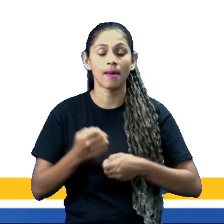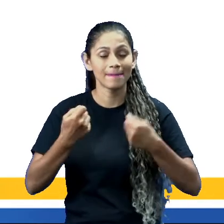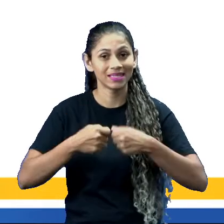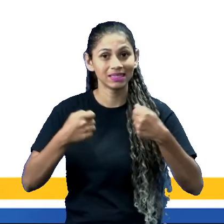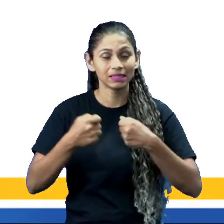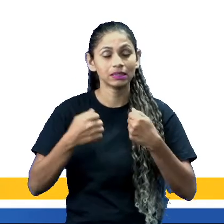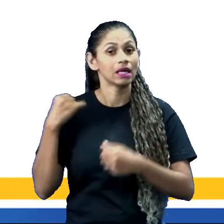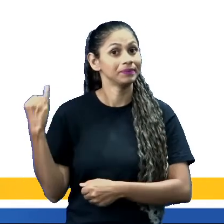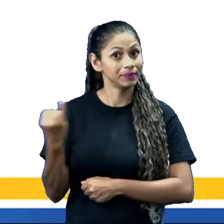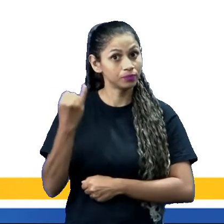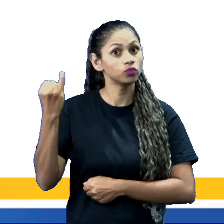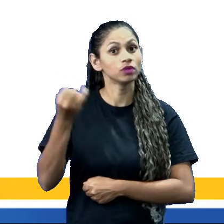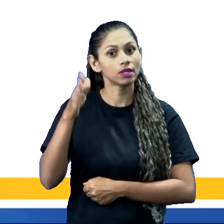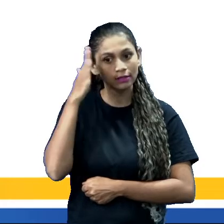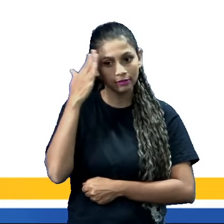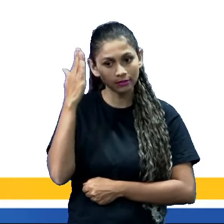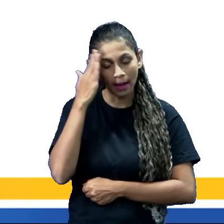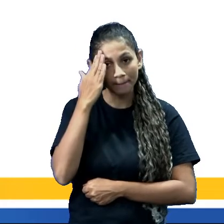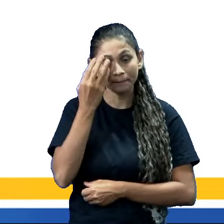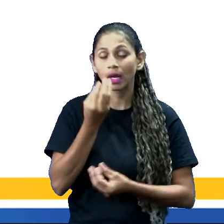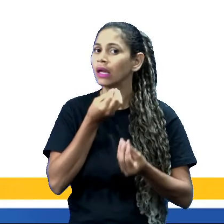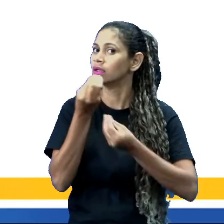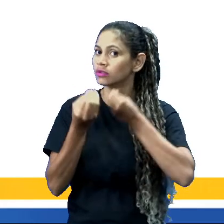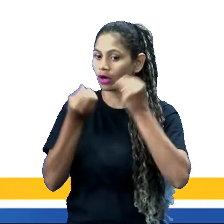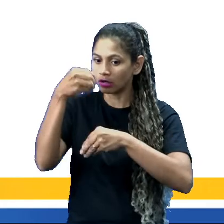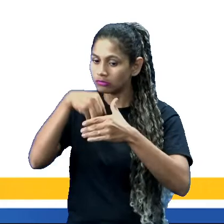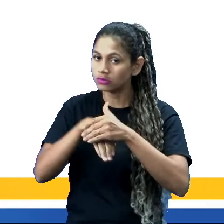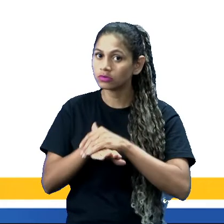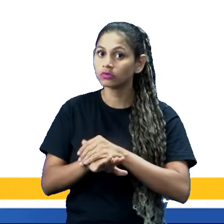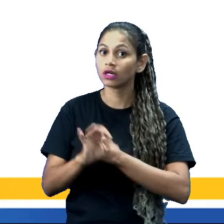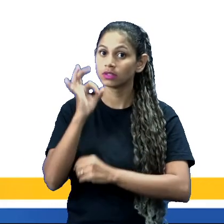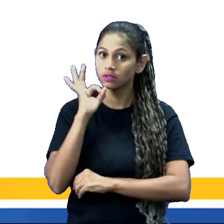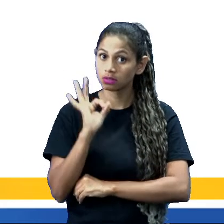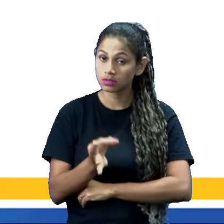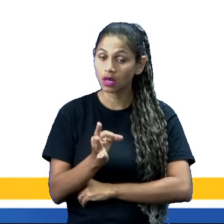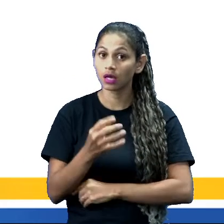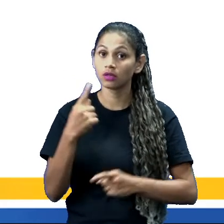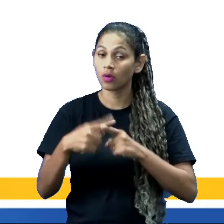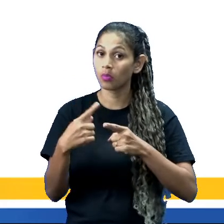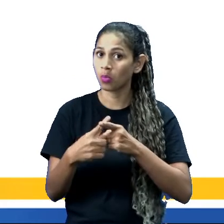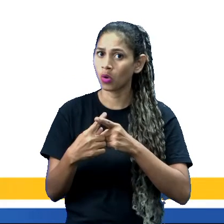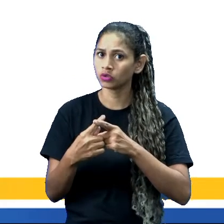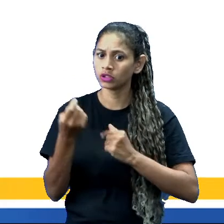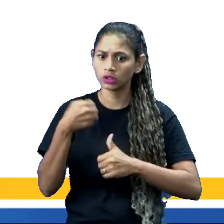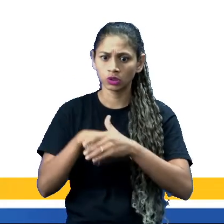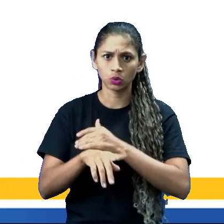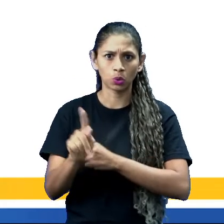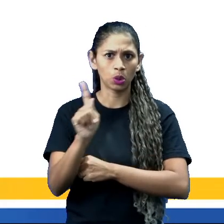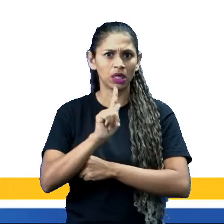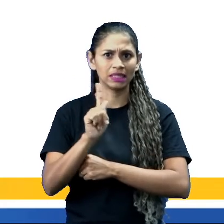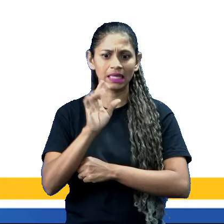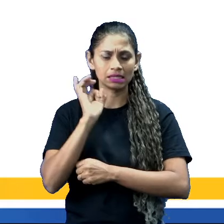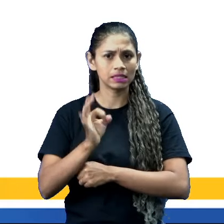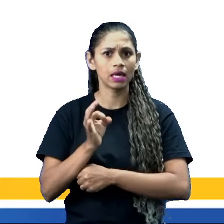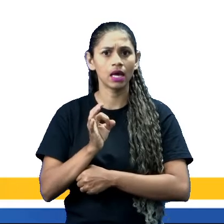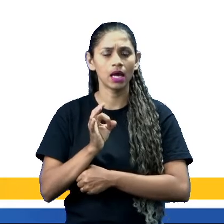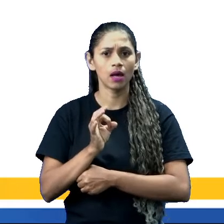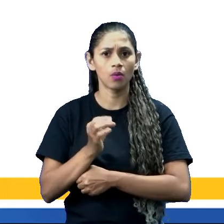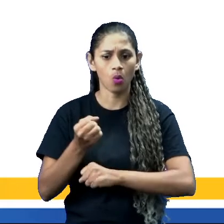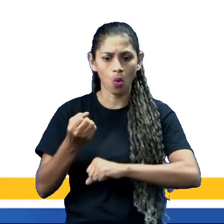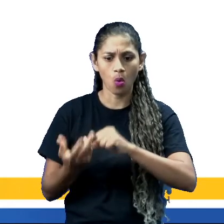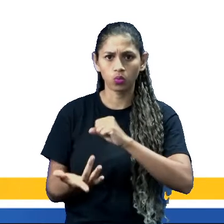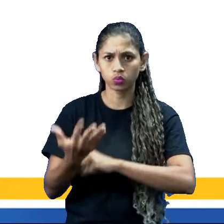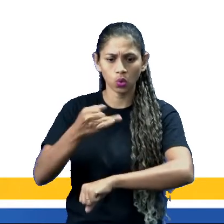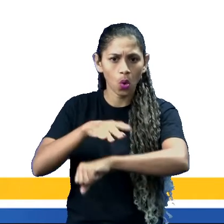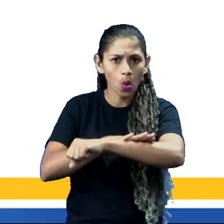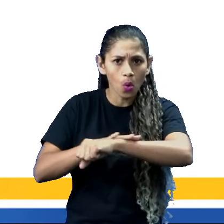de produtos químicos, né? Porque se a gente não armazenar eles da forma correta, pode causar ali, ó, queimaduras,